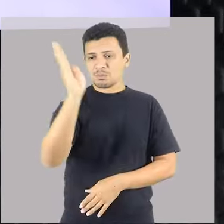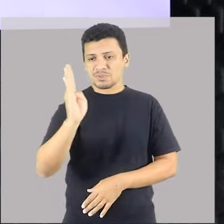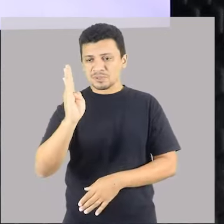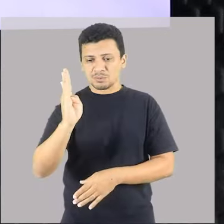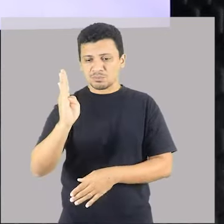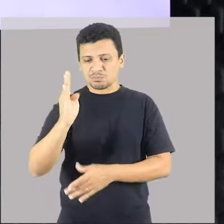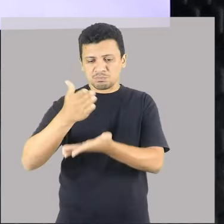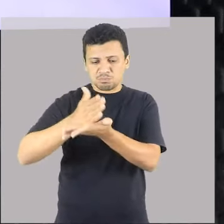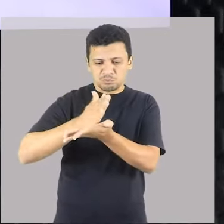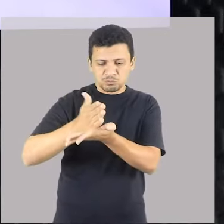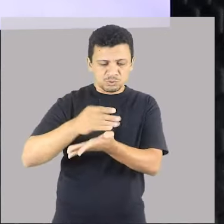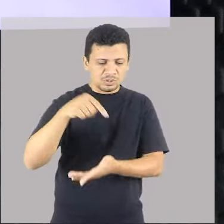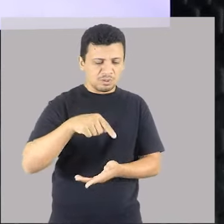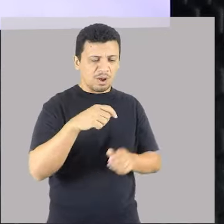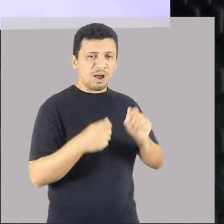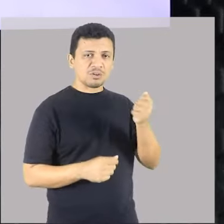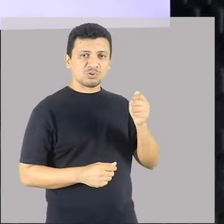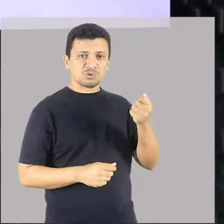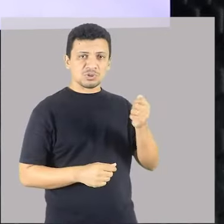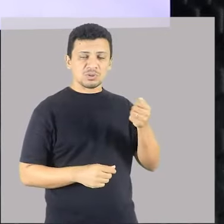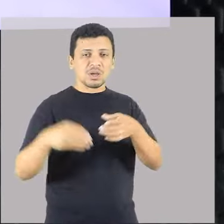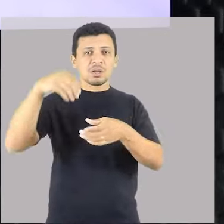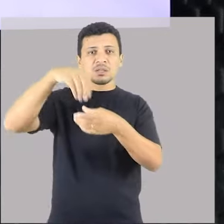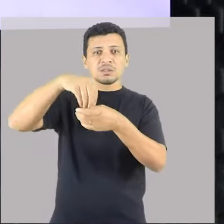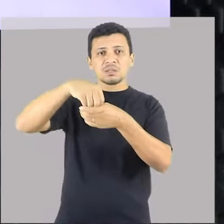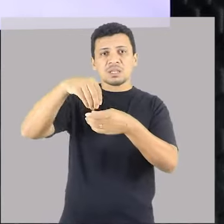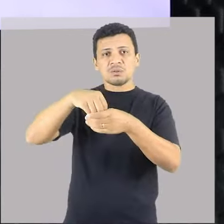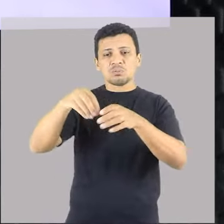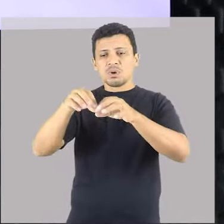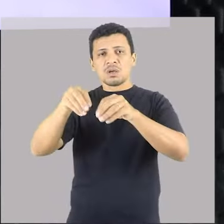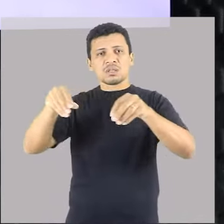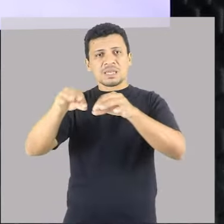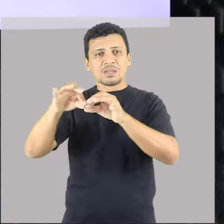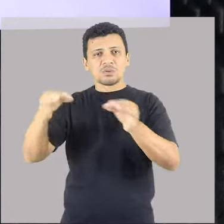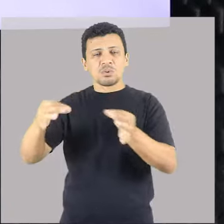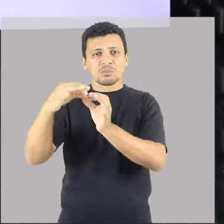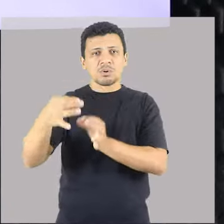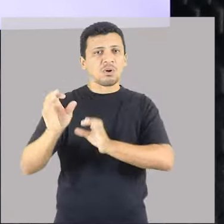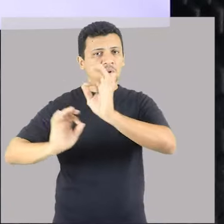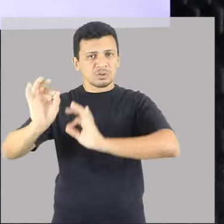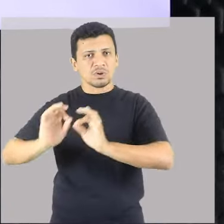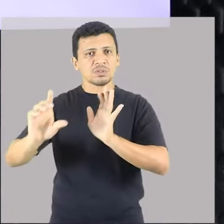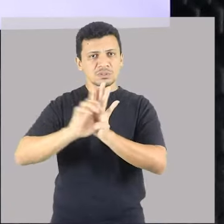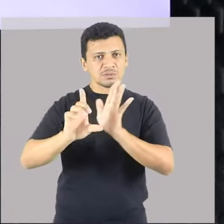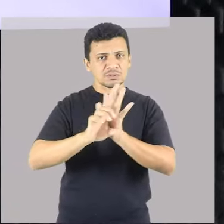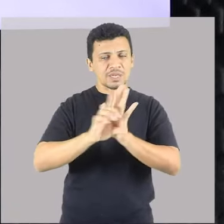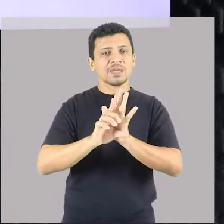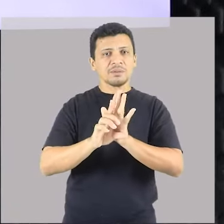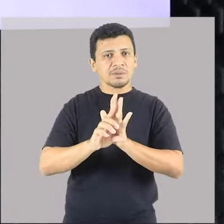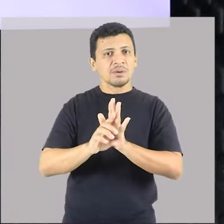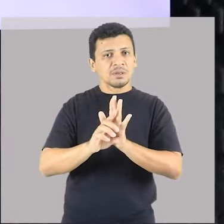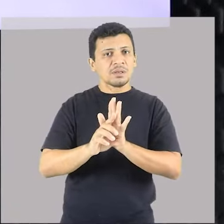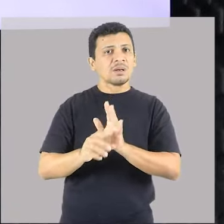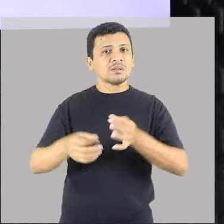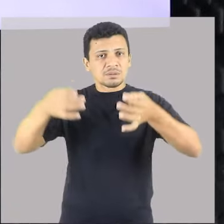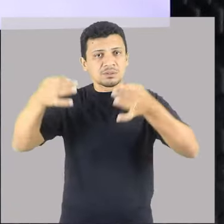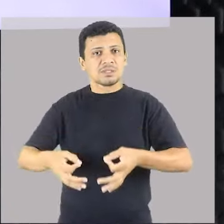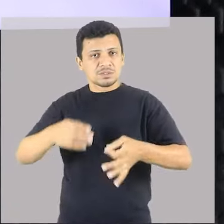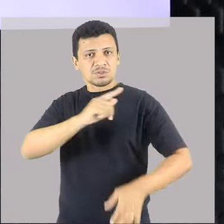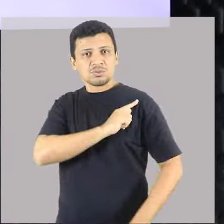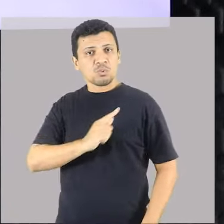Argentina dentro do território brasileiro nós temos as ordens nós temos as leis que são estabelecidas pelo